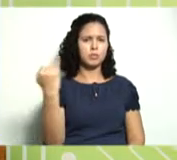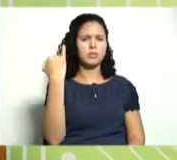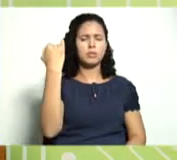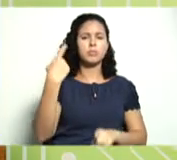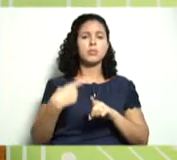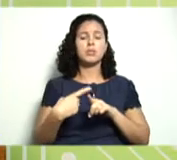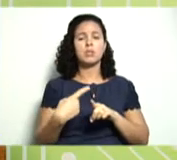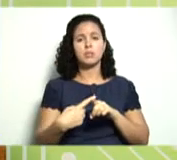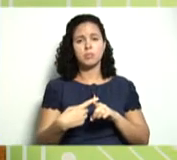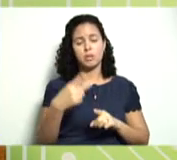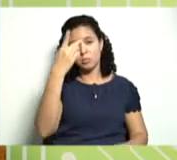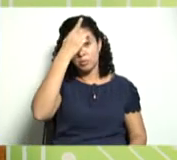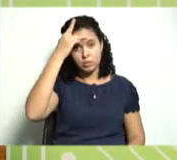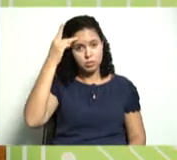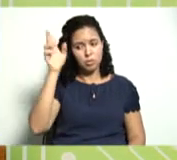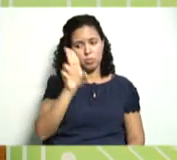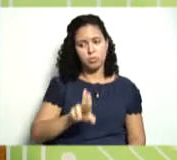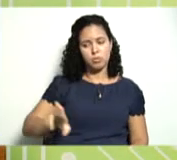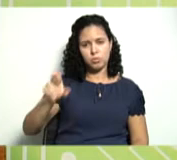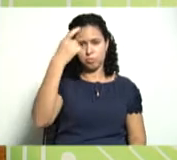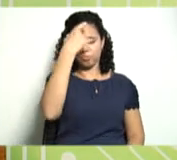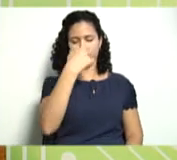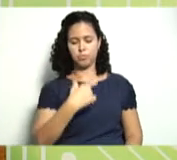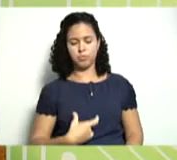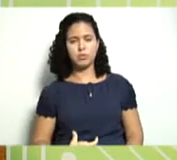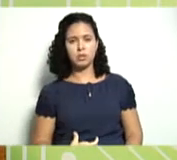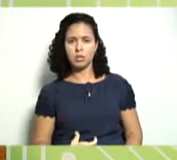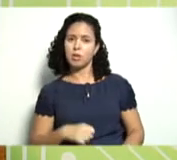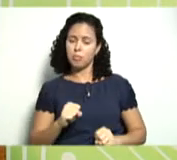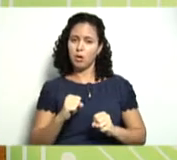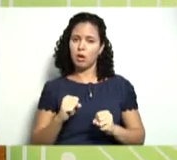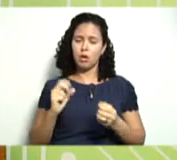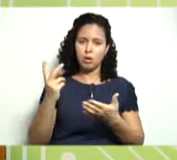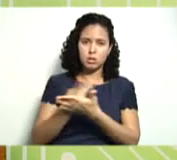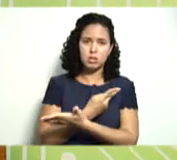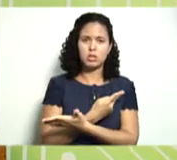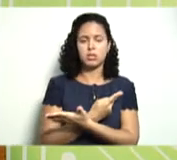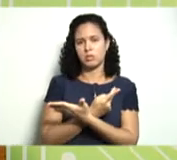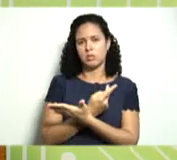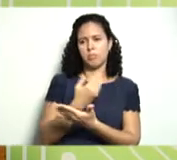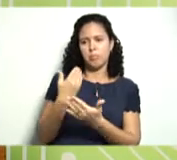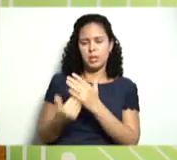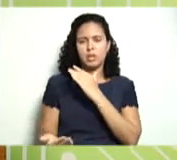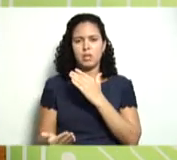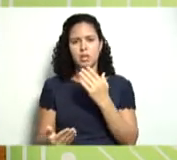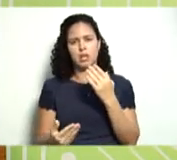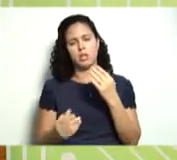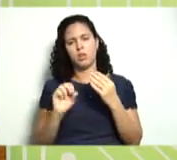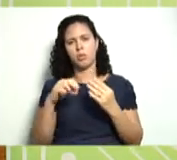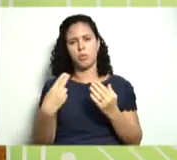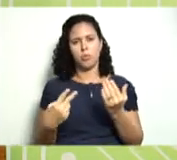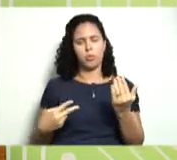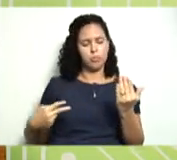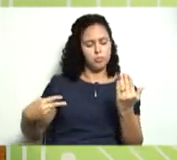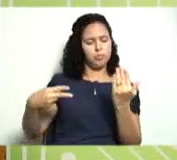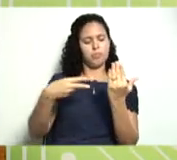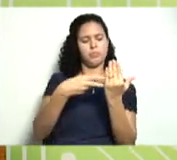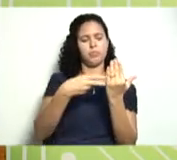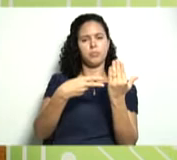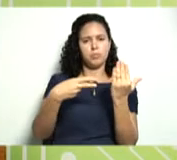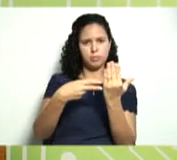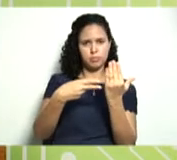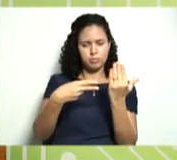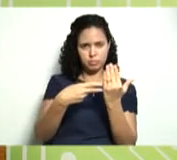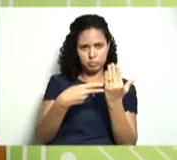por que o usuário falhar é o saulo acabou de dar um exemplo do pen drive se não eu vou gerenciar o meu arquivo porque